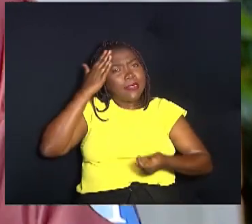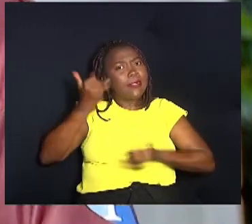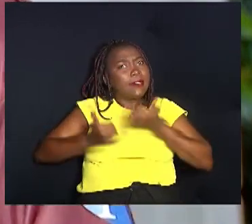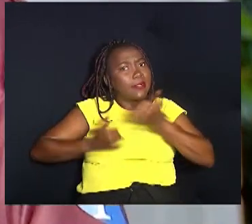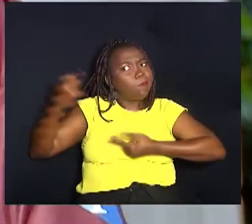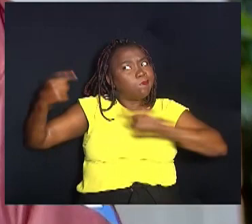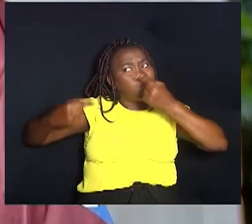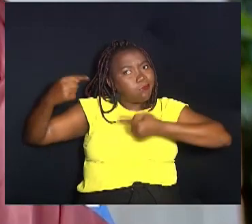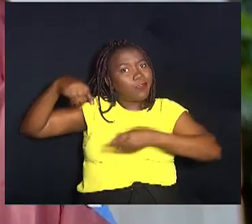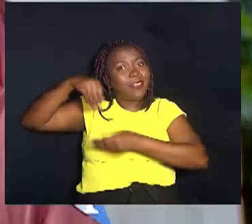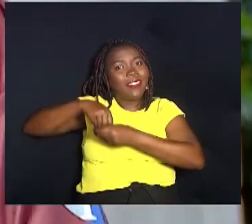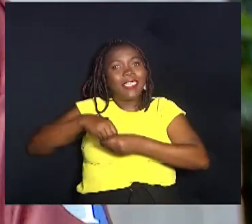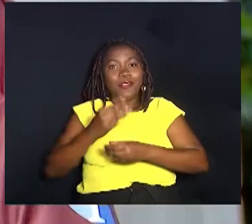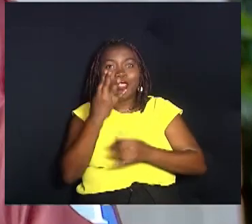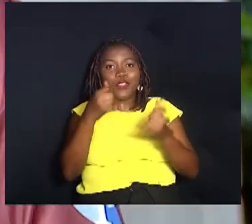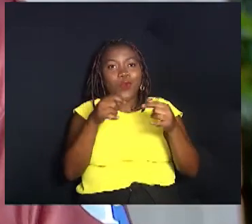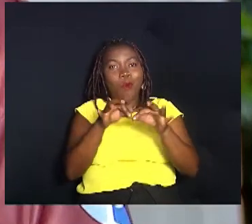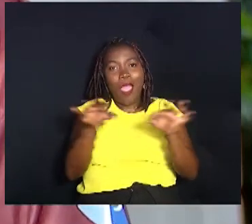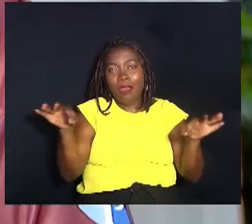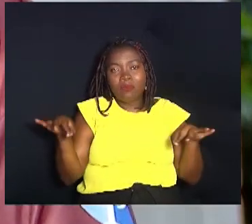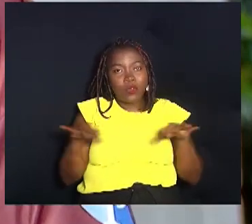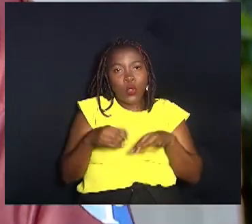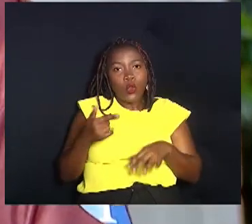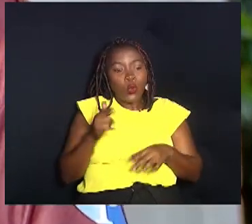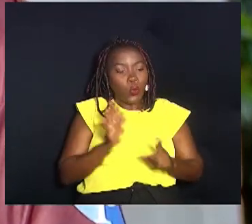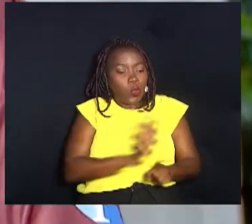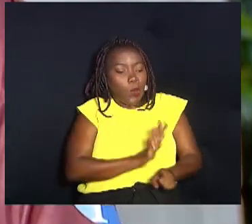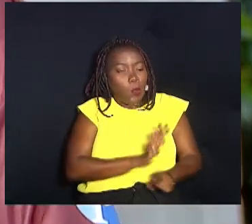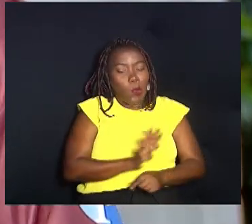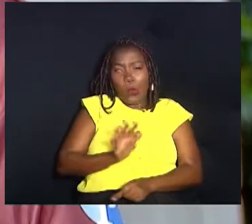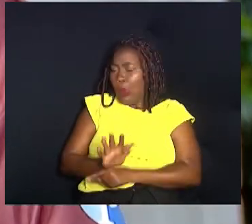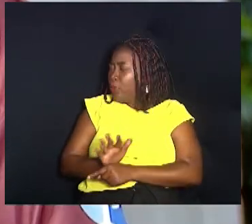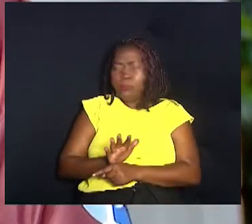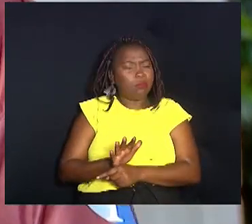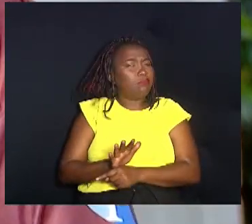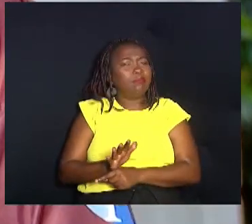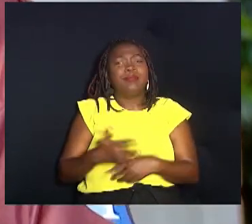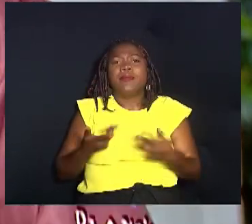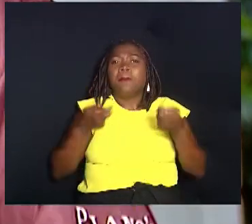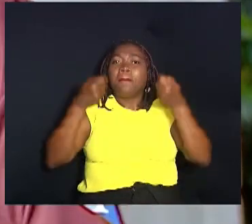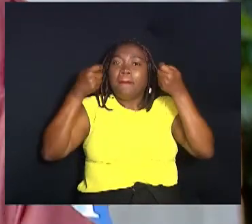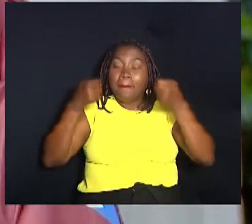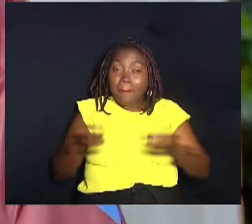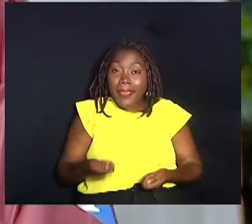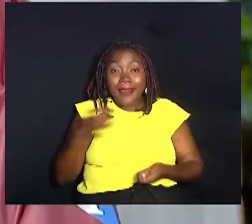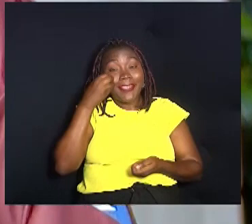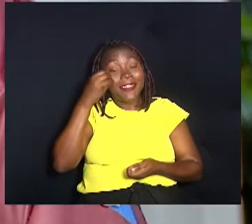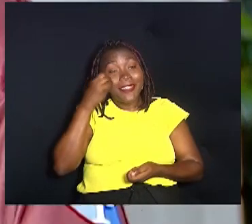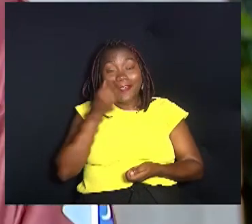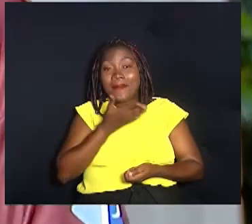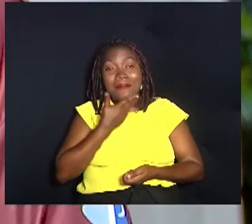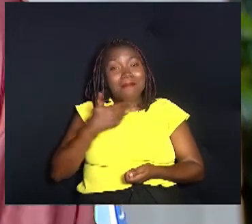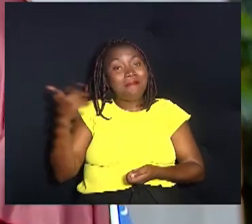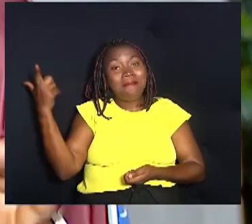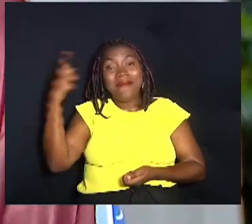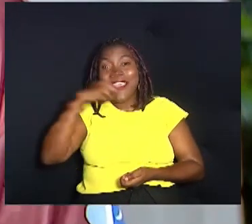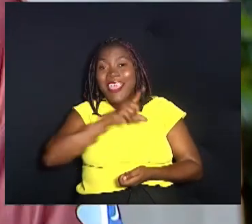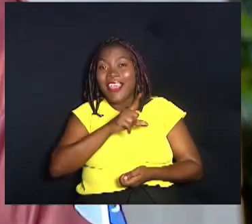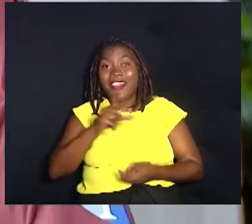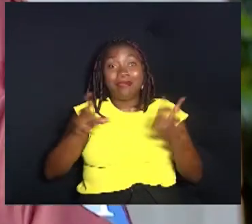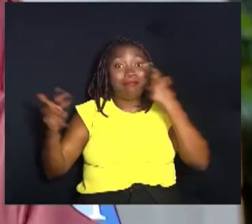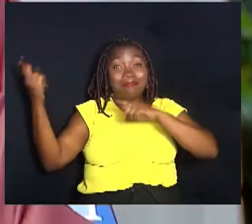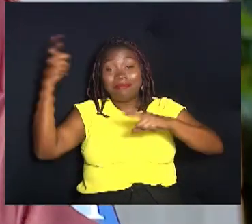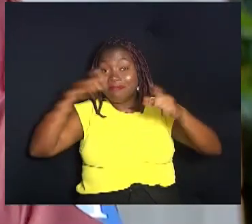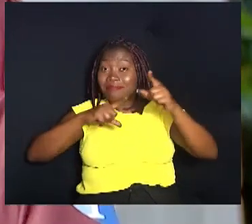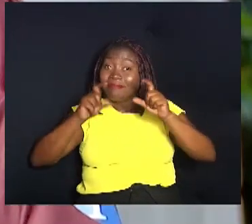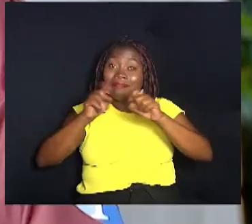das 4 linhas, não tem favoritismo, não tem nada. Então a gente vai com o pé no chão e tentar fazer o melhor que a gente consegue. O resultado aí